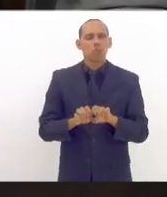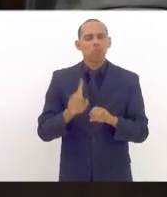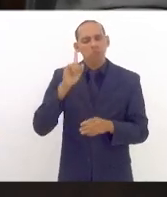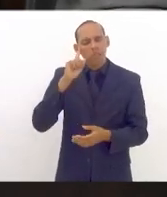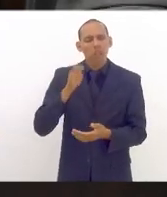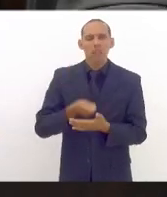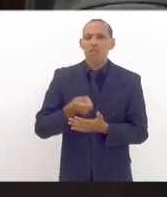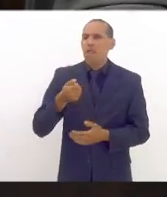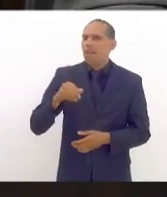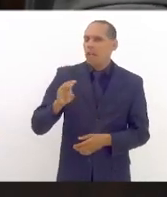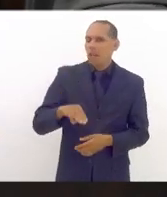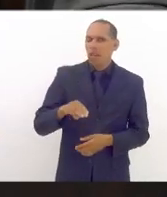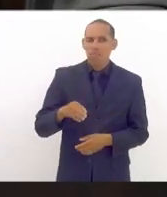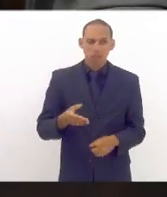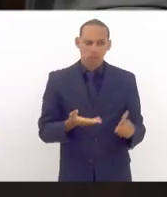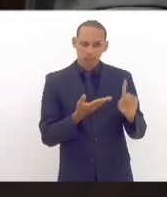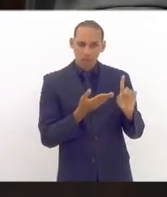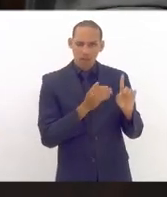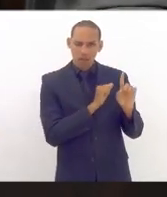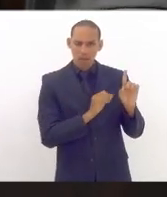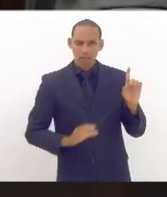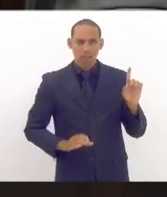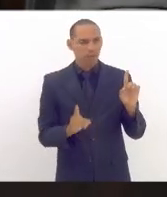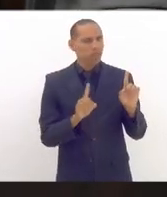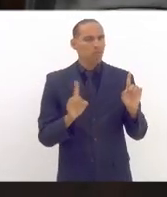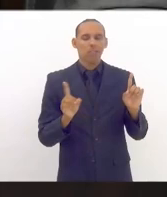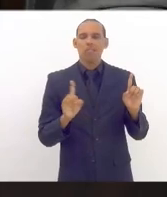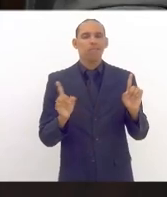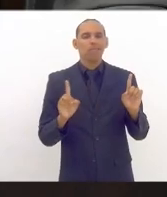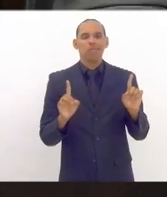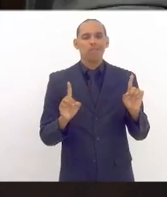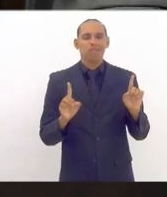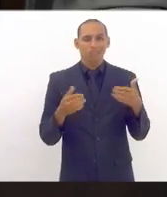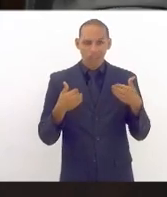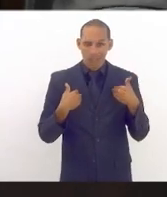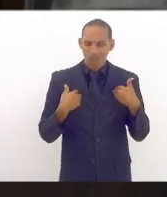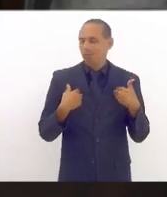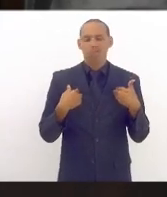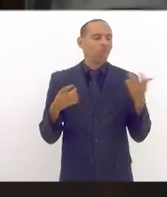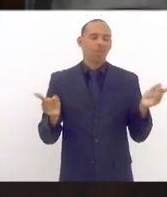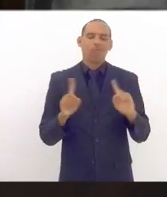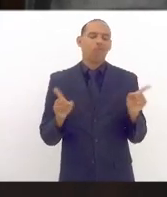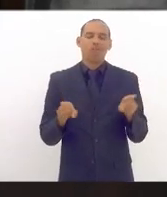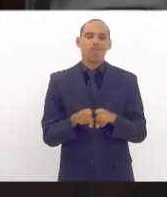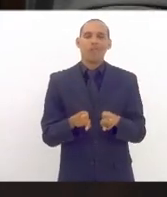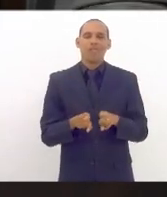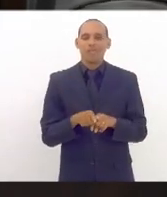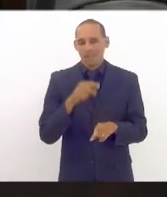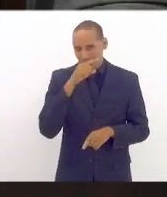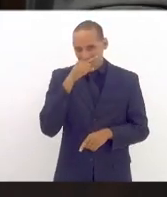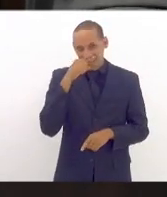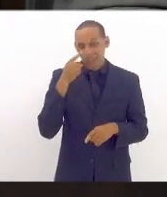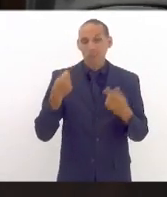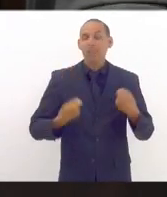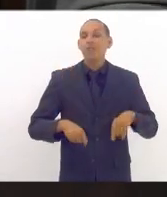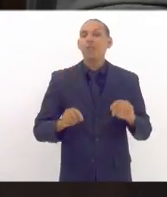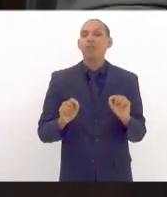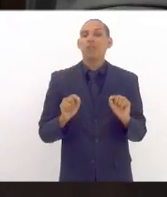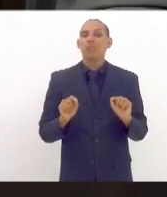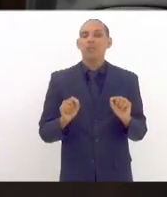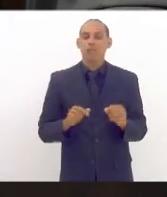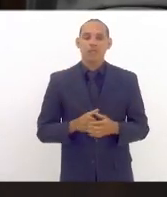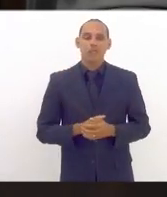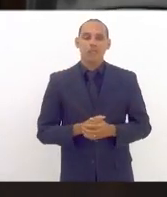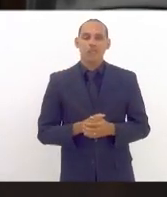não é o André nem tão pouco eu terá que ter né um